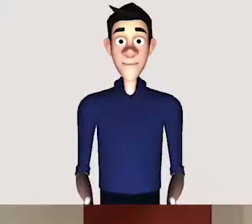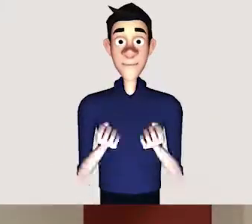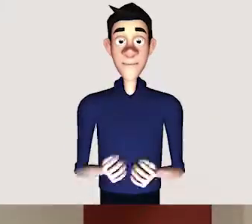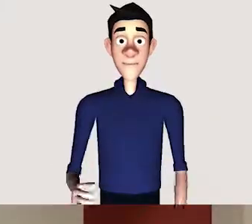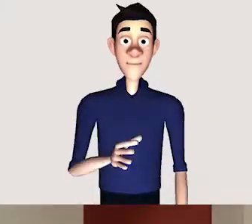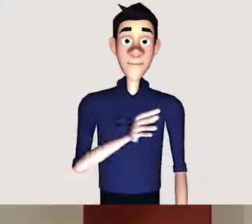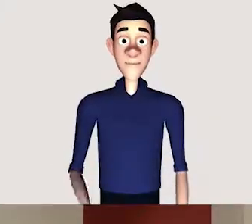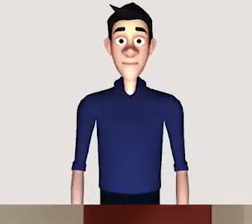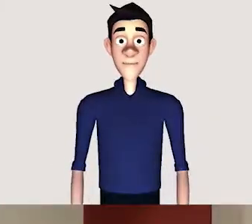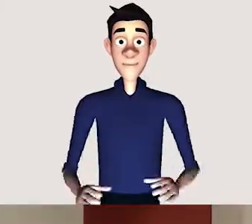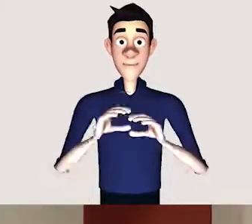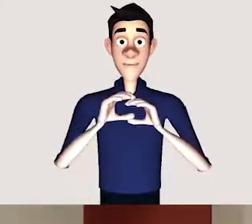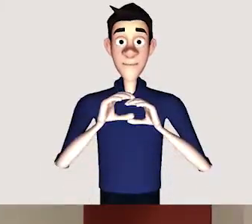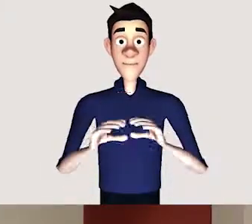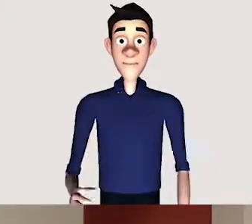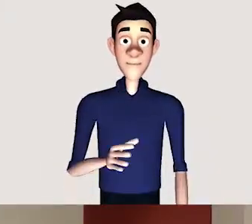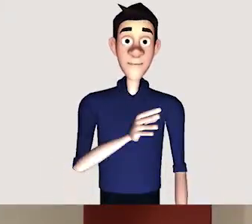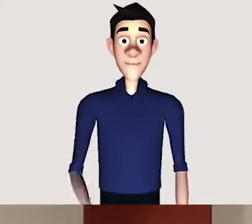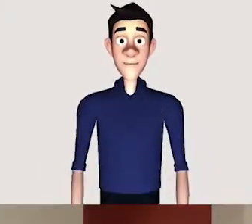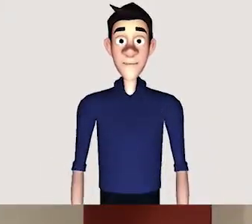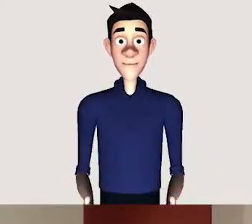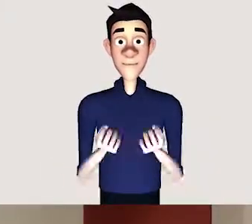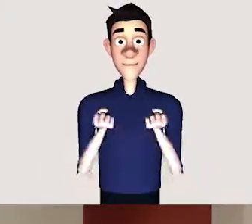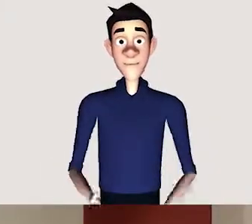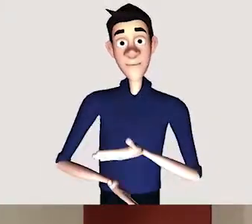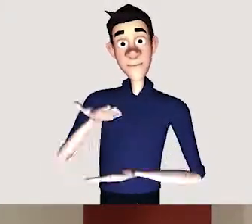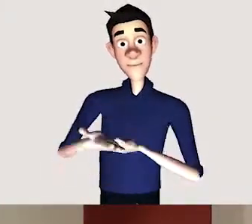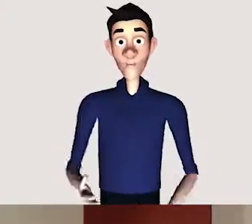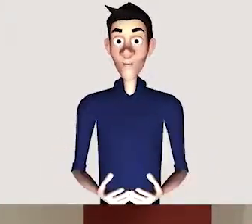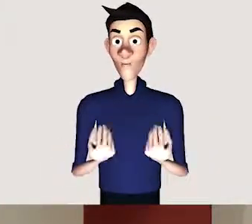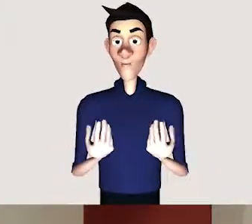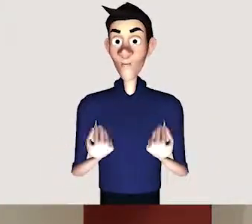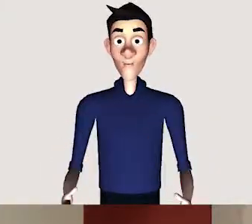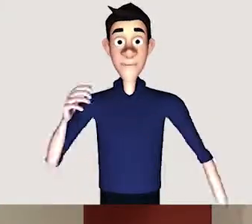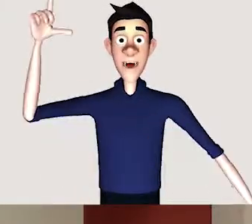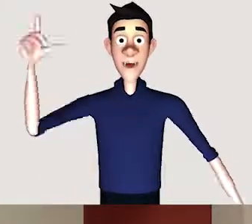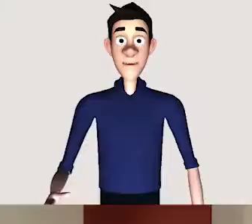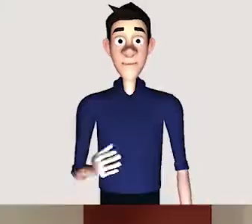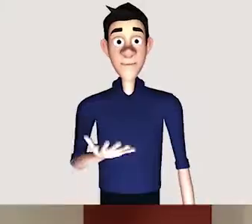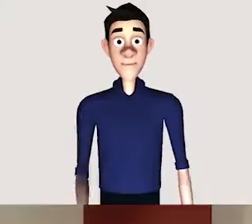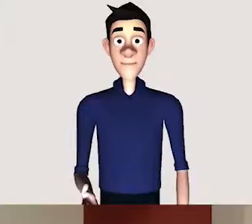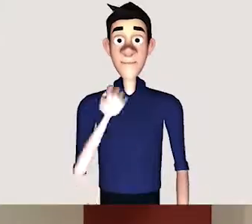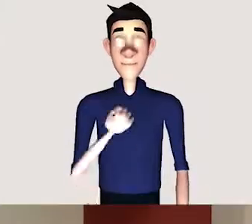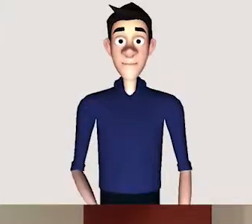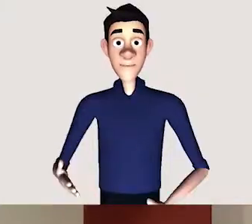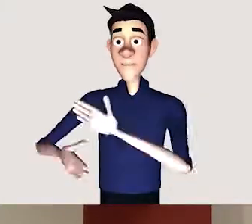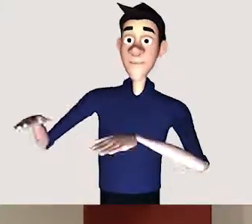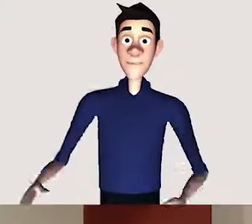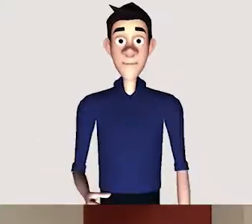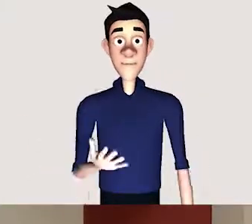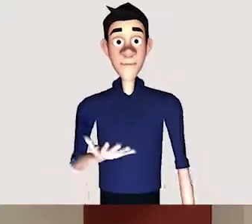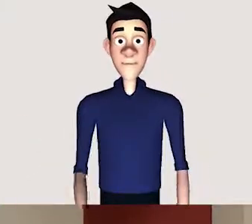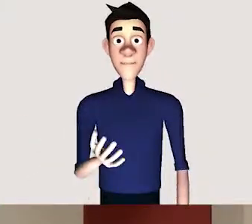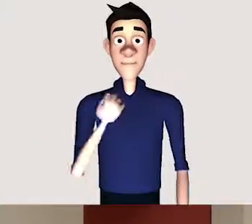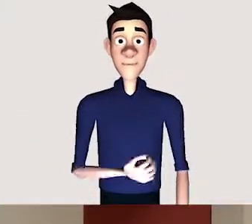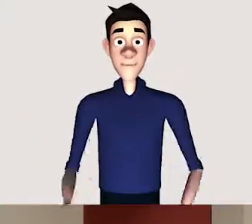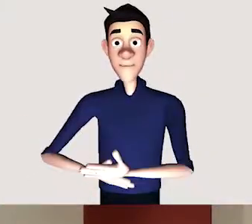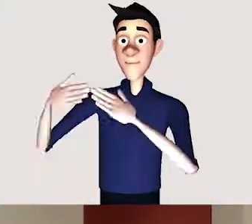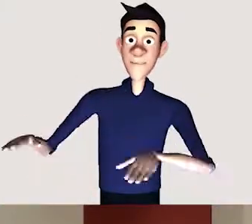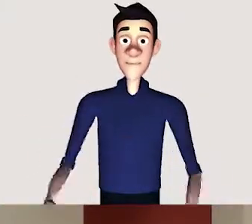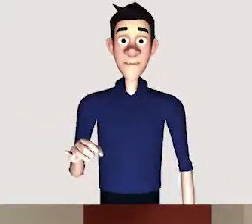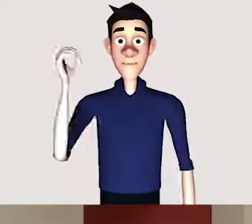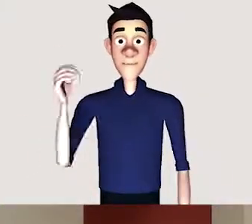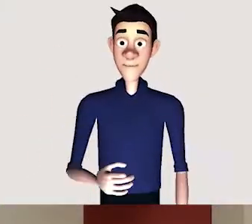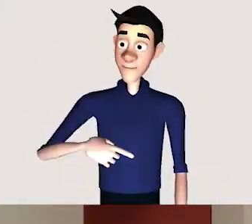patrimônio ligado à ideia de transmissão, mas também ligado à ideia de recepção. E quem